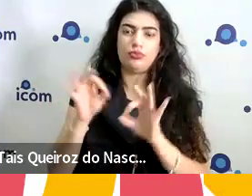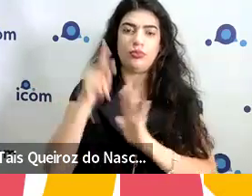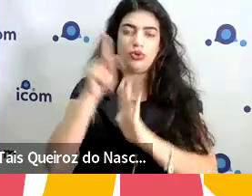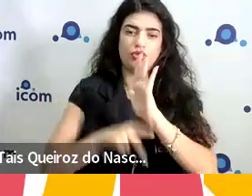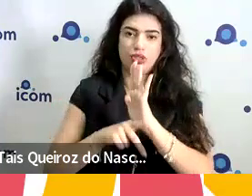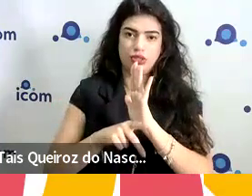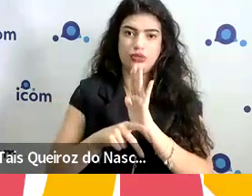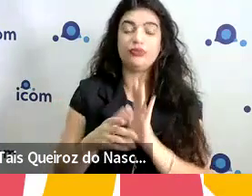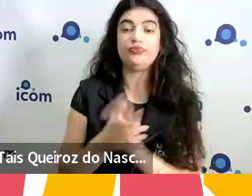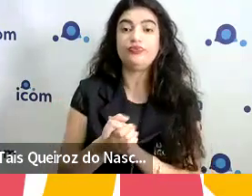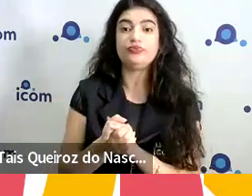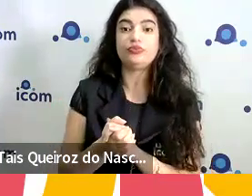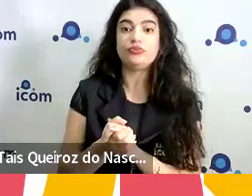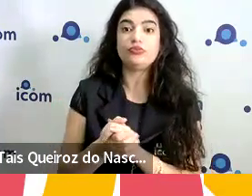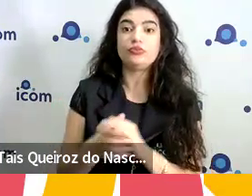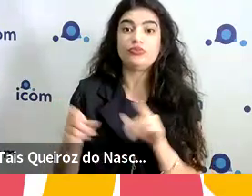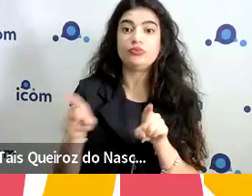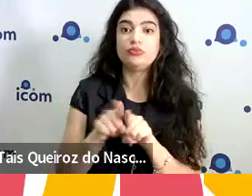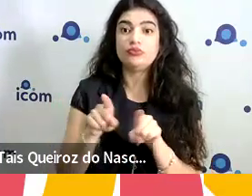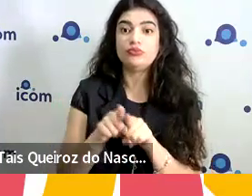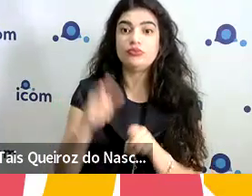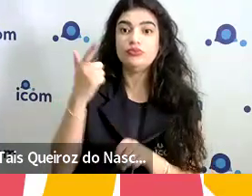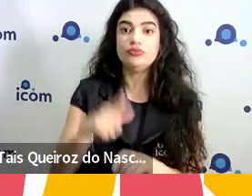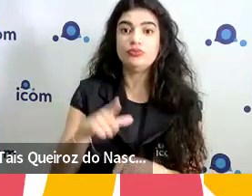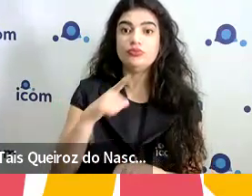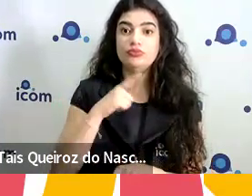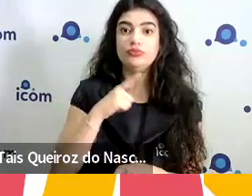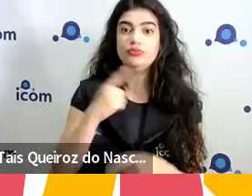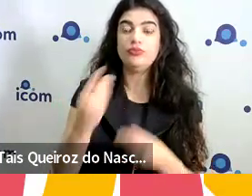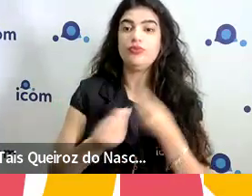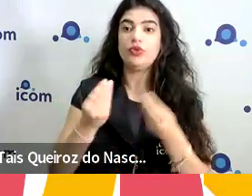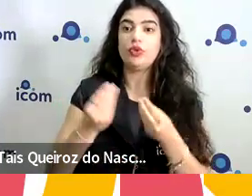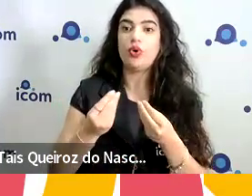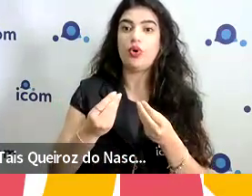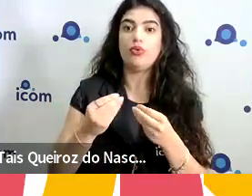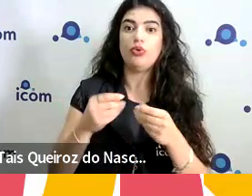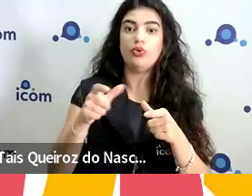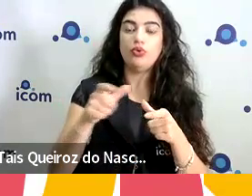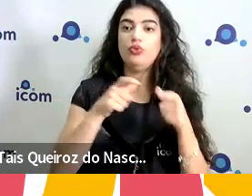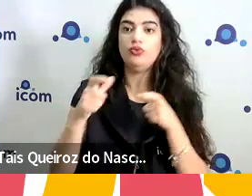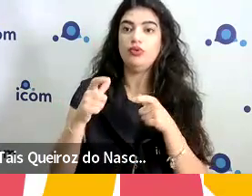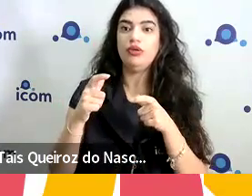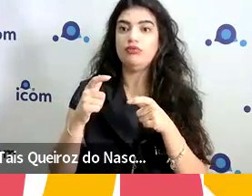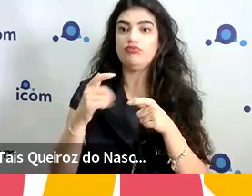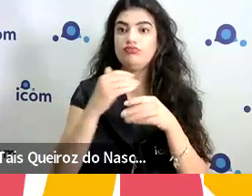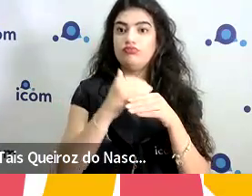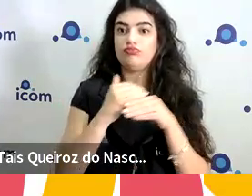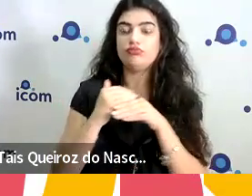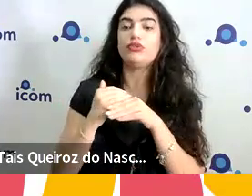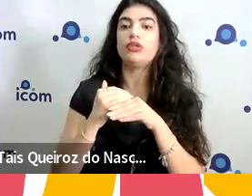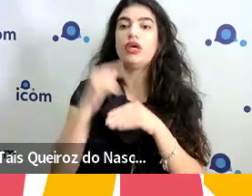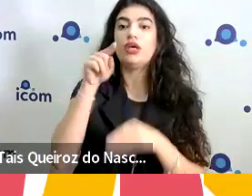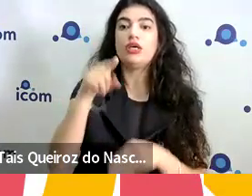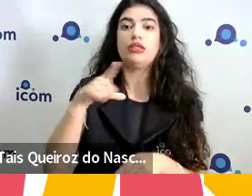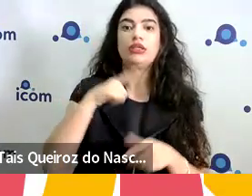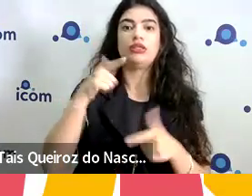números. E também temos um programa que é a Mobilização para a Redução da Desigualdade, que a gente trabalha